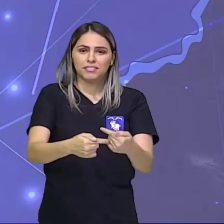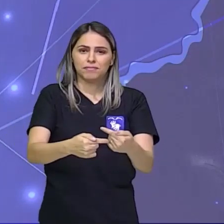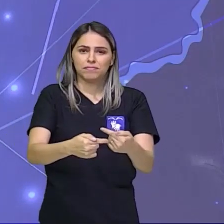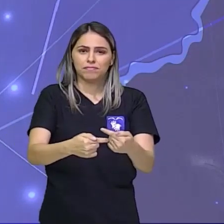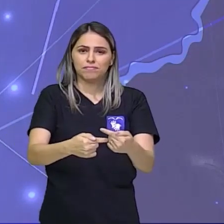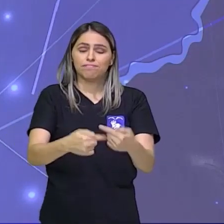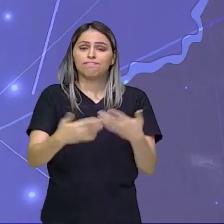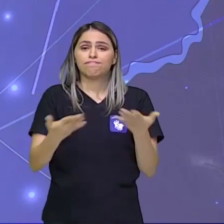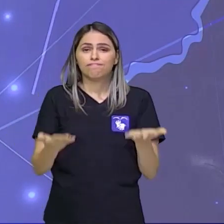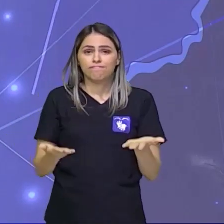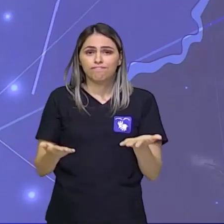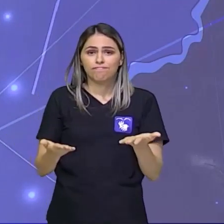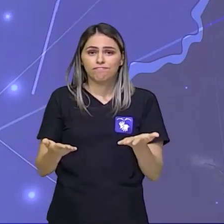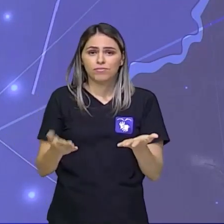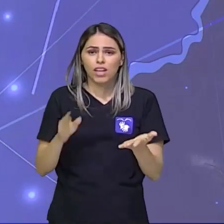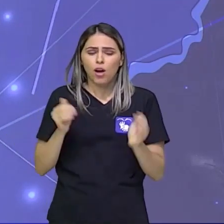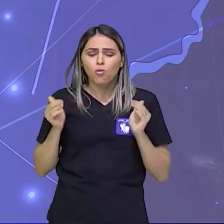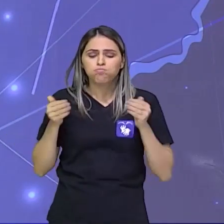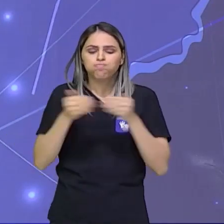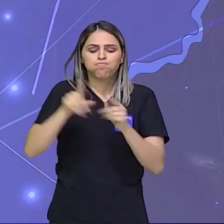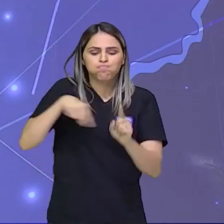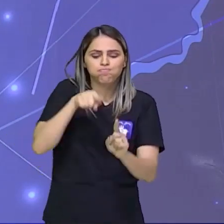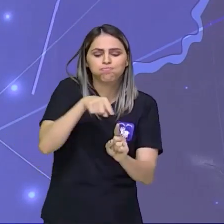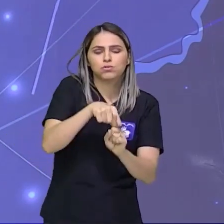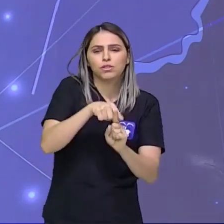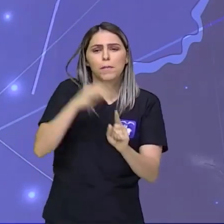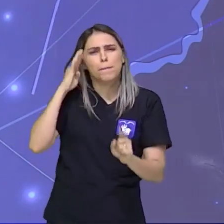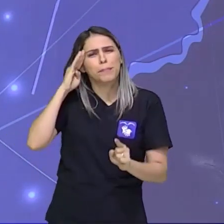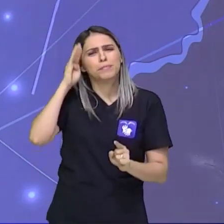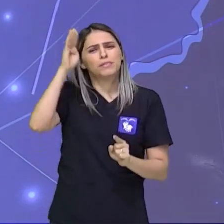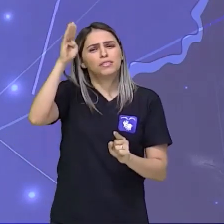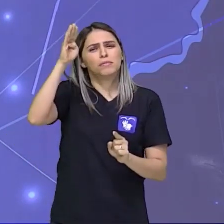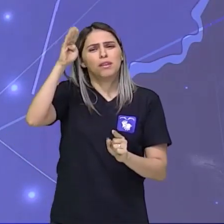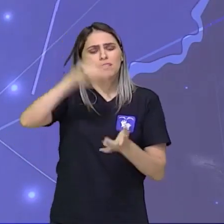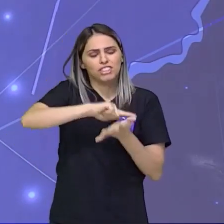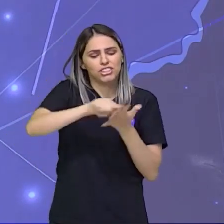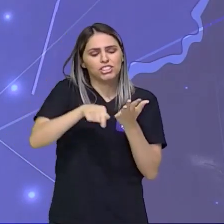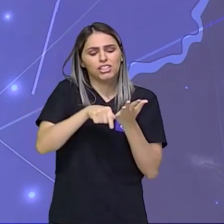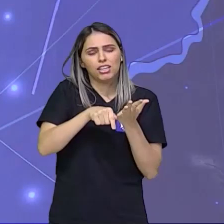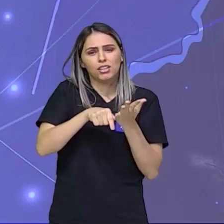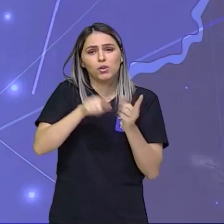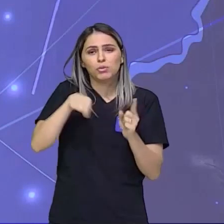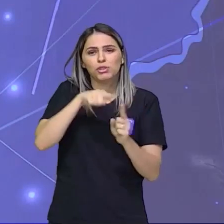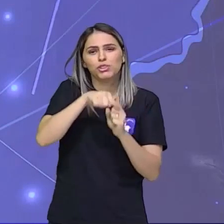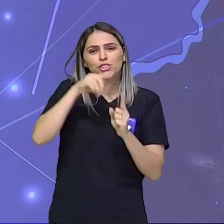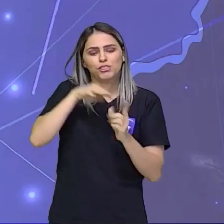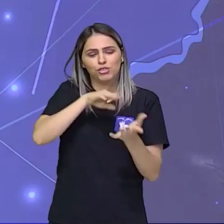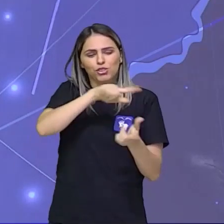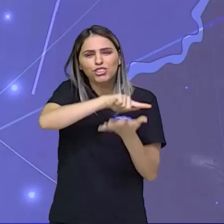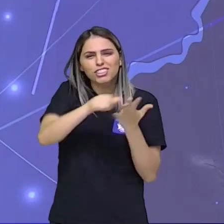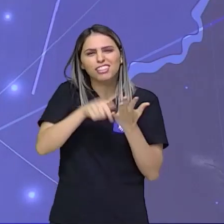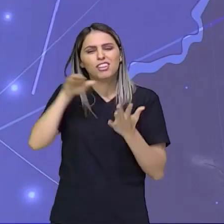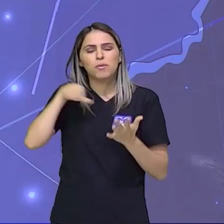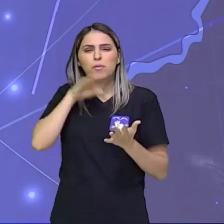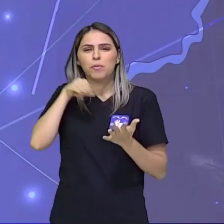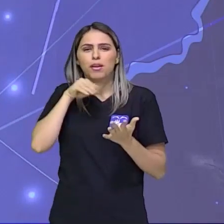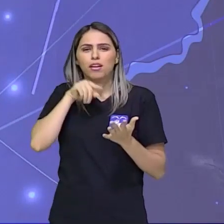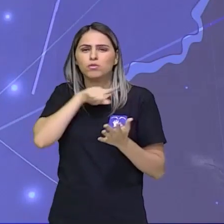que esse é o foco principal, é o que o gênero oral ele quer que vocês